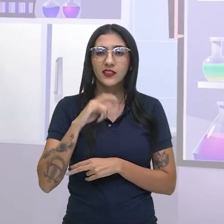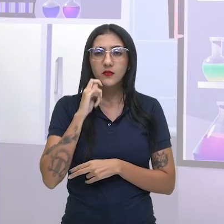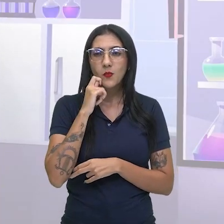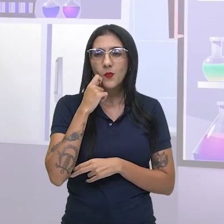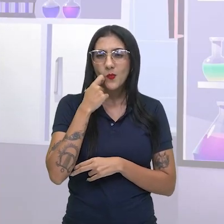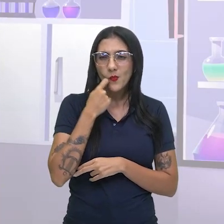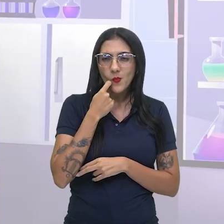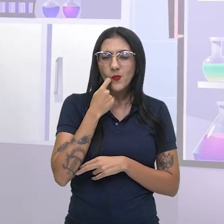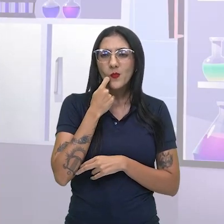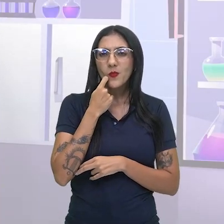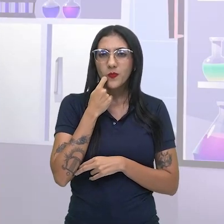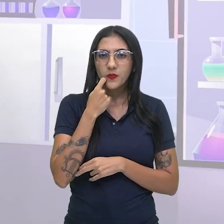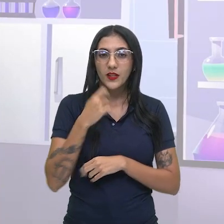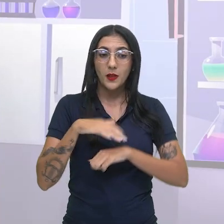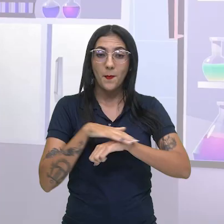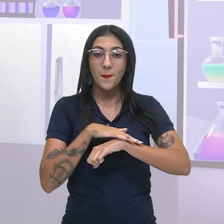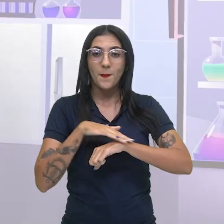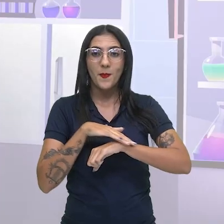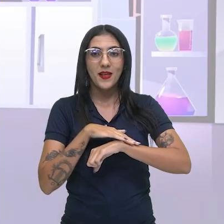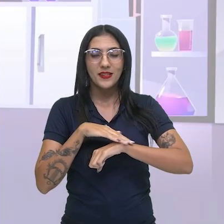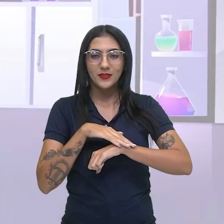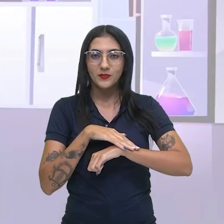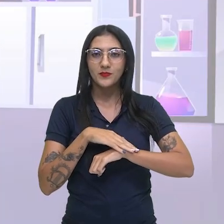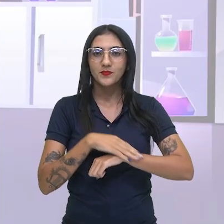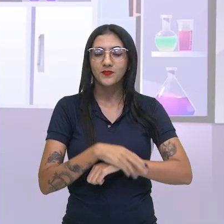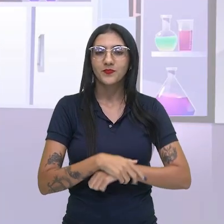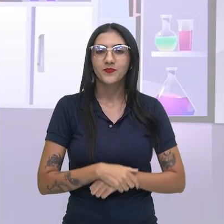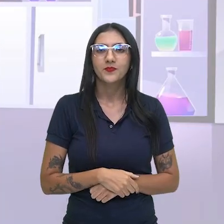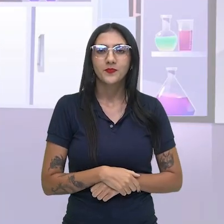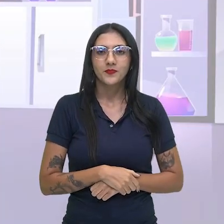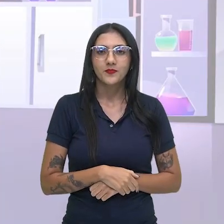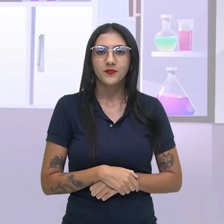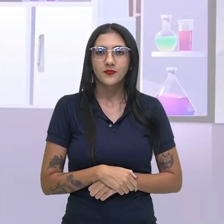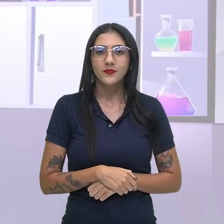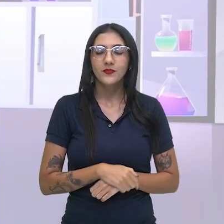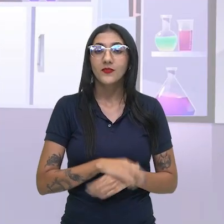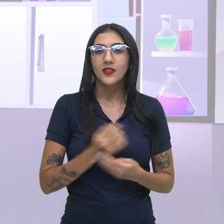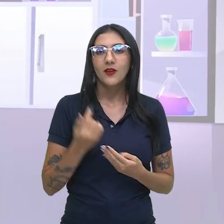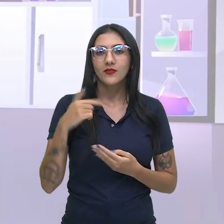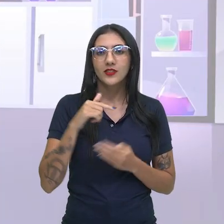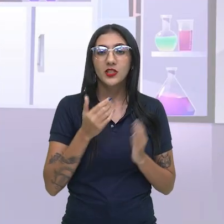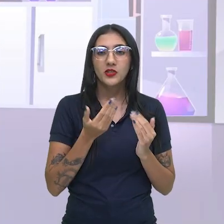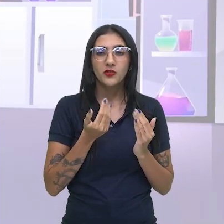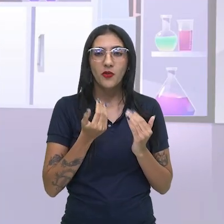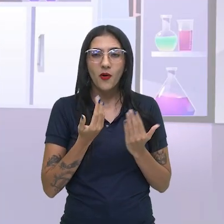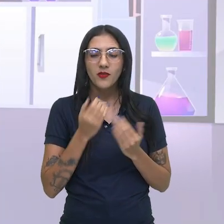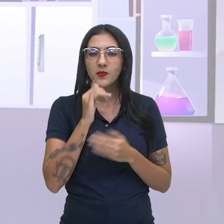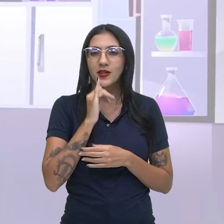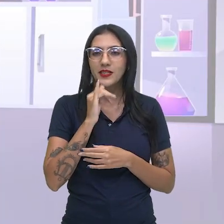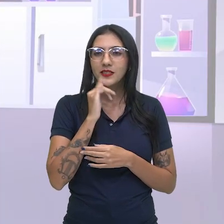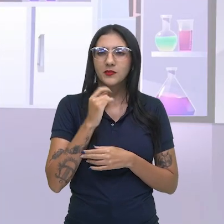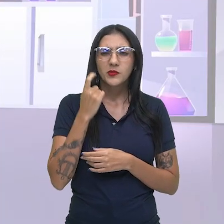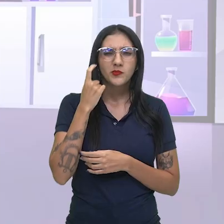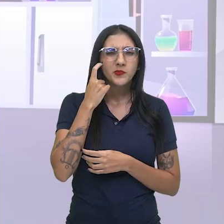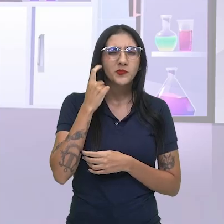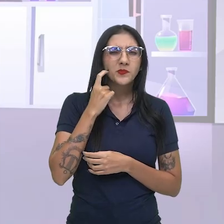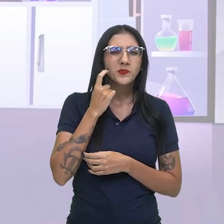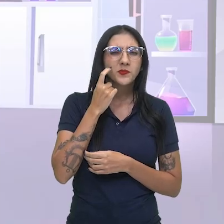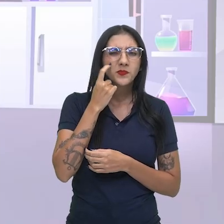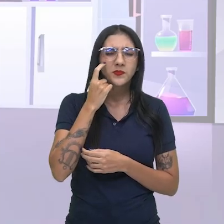de limão na pele, né? Então, o jovem tem uma espinha, quer que aquela